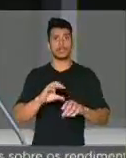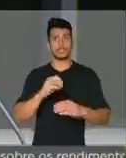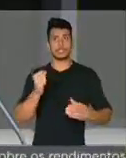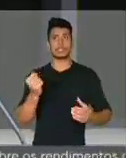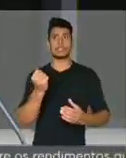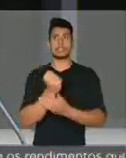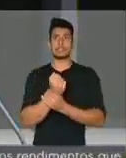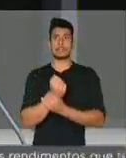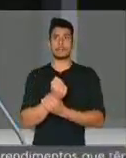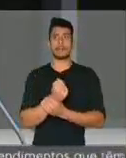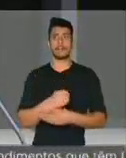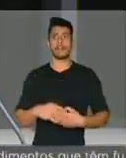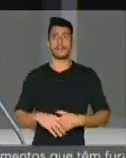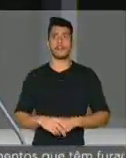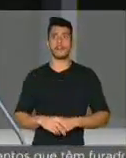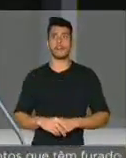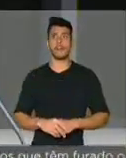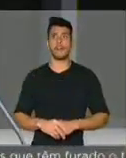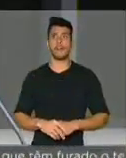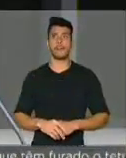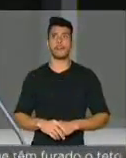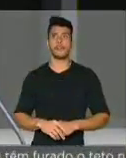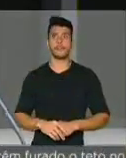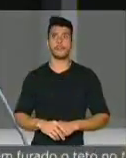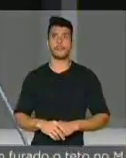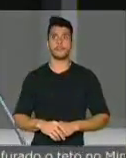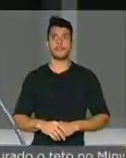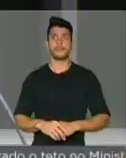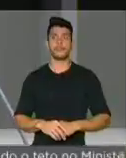segurança e etc. Muito obrigada, senhor